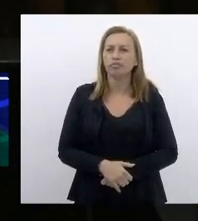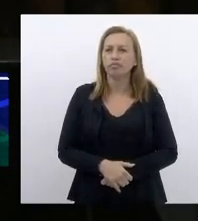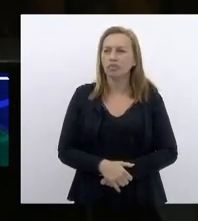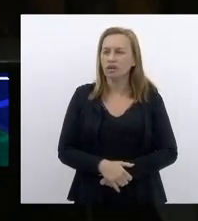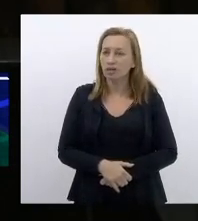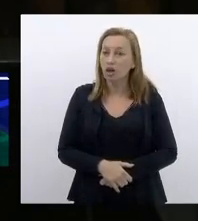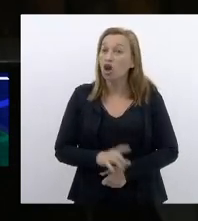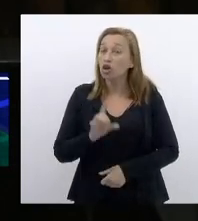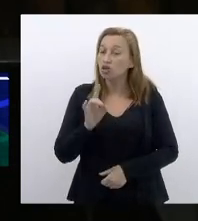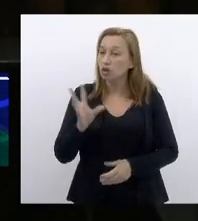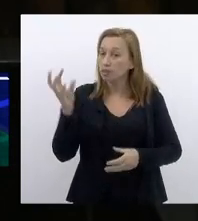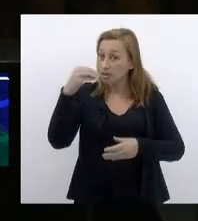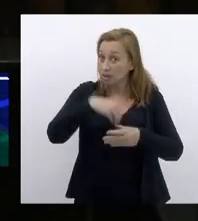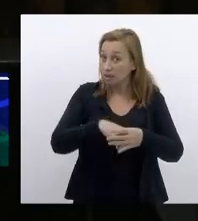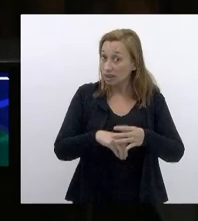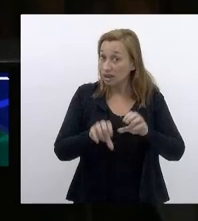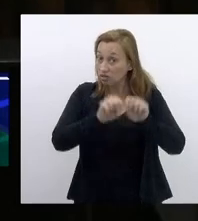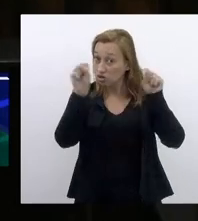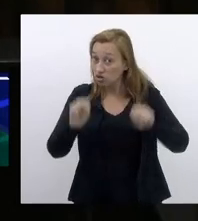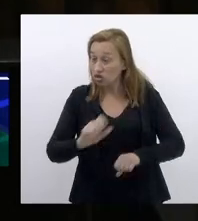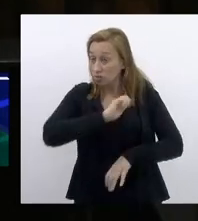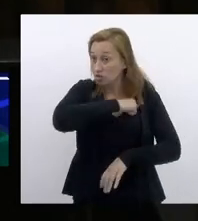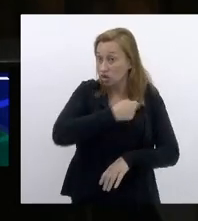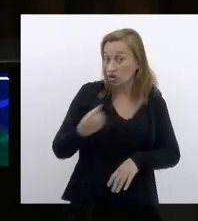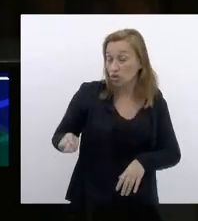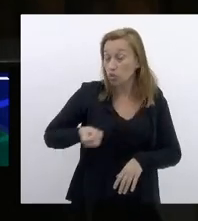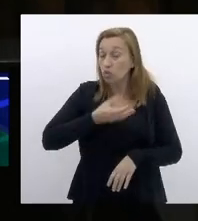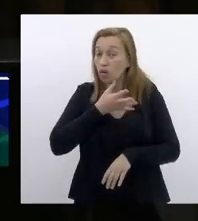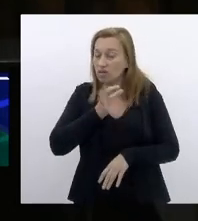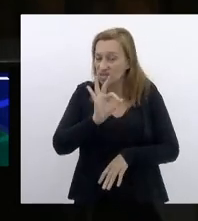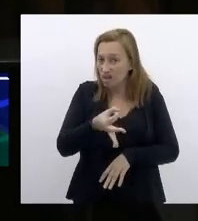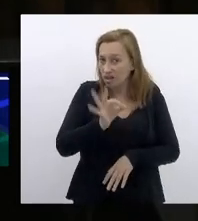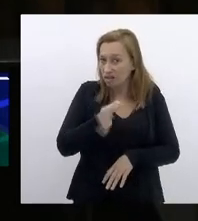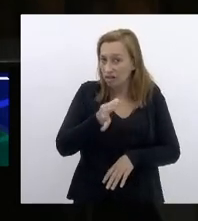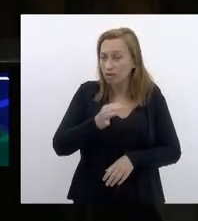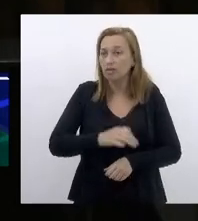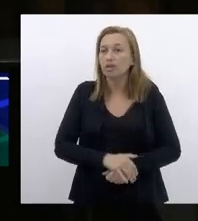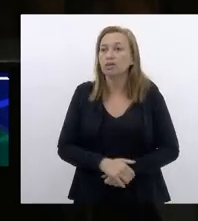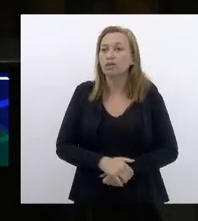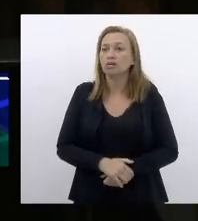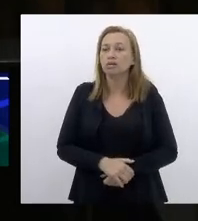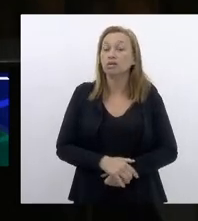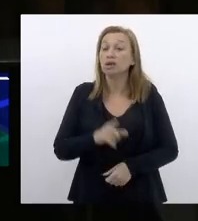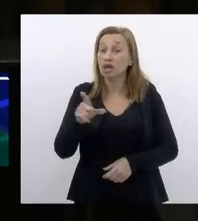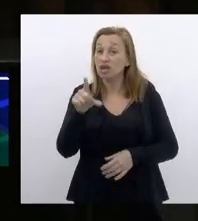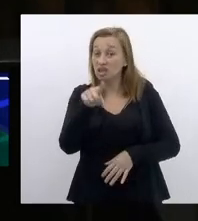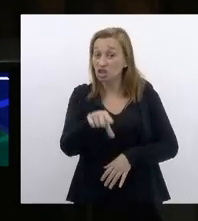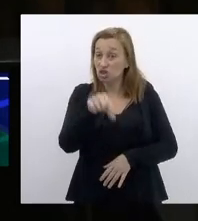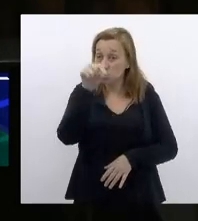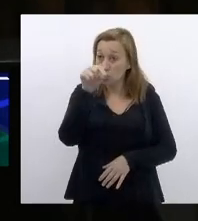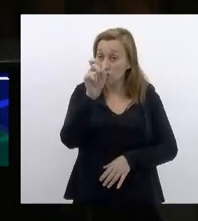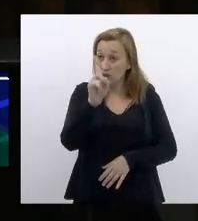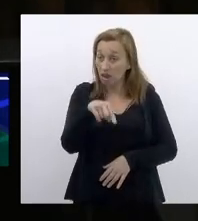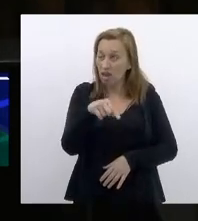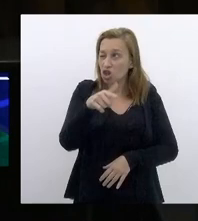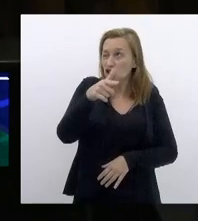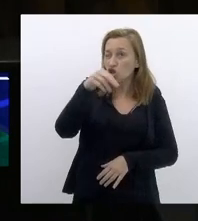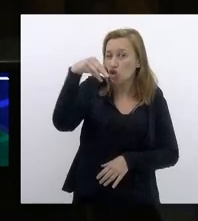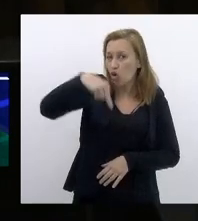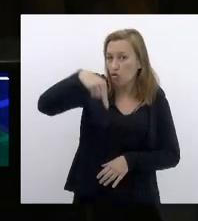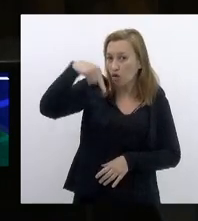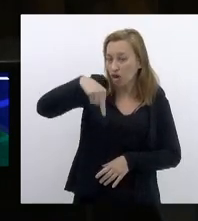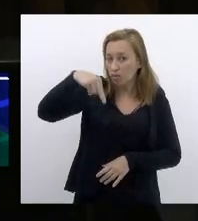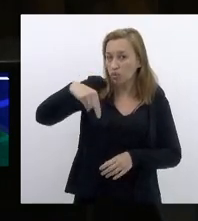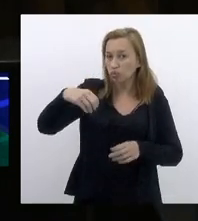Para você estar enquadrado nesse regime de forma definitiva, e essa decisão será em novembro